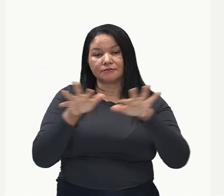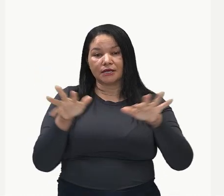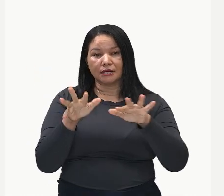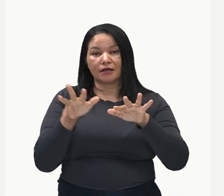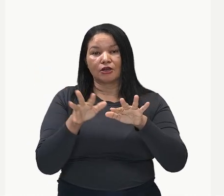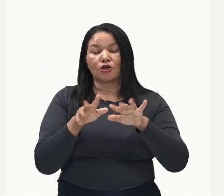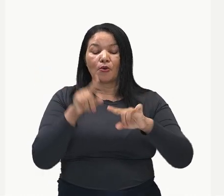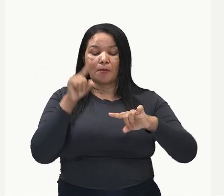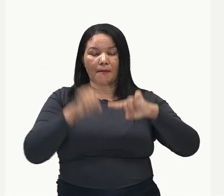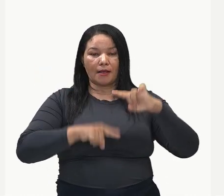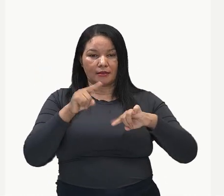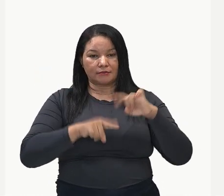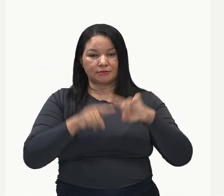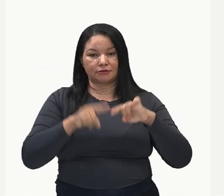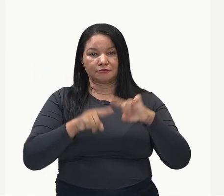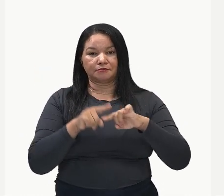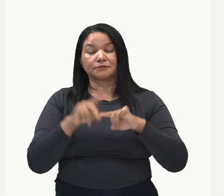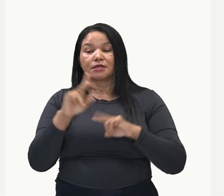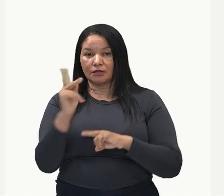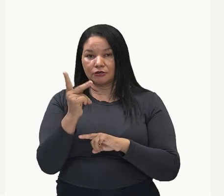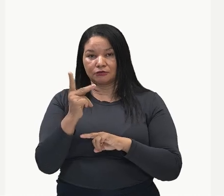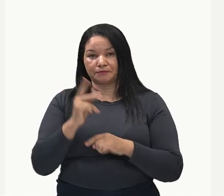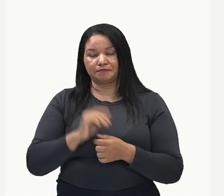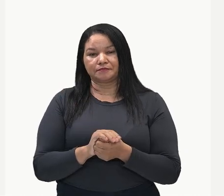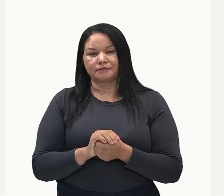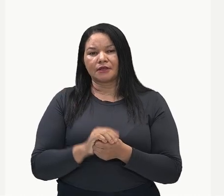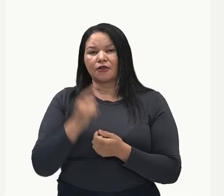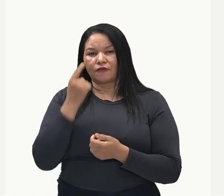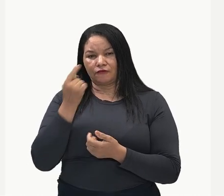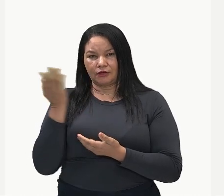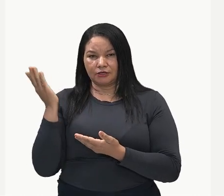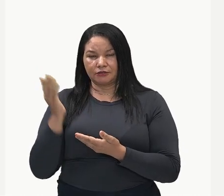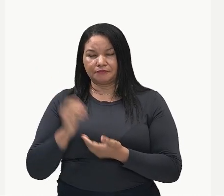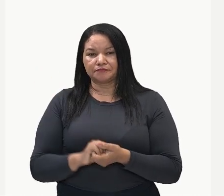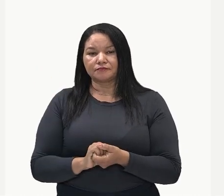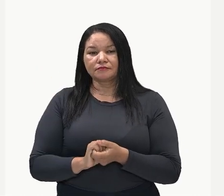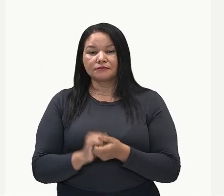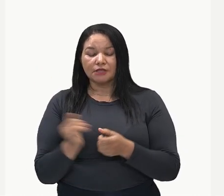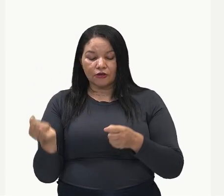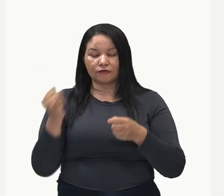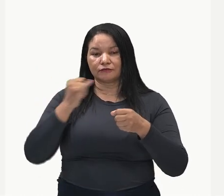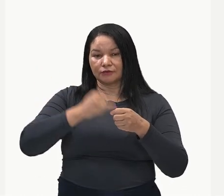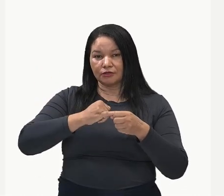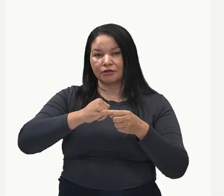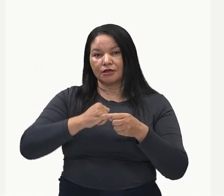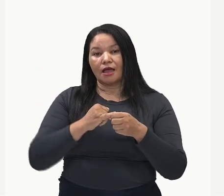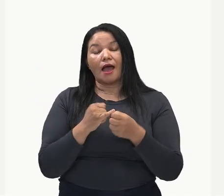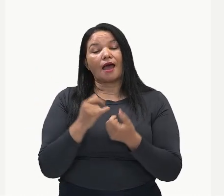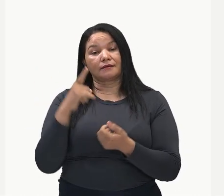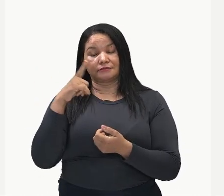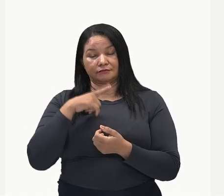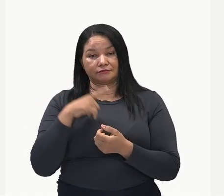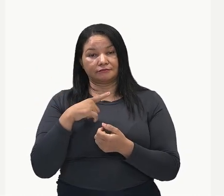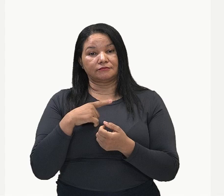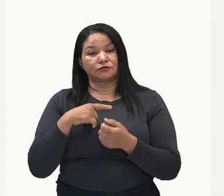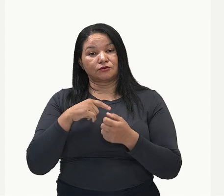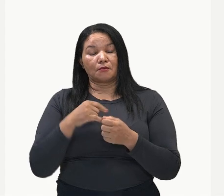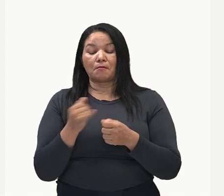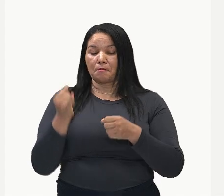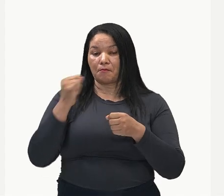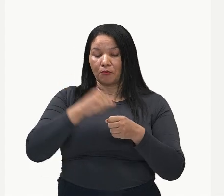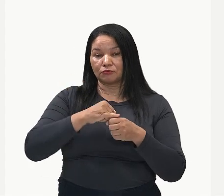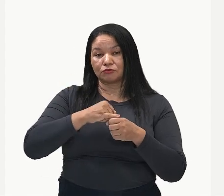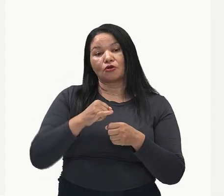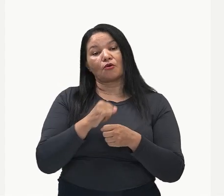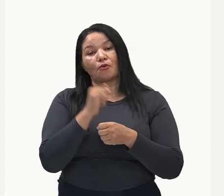elemento hidrogênio, tá bom? Só que ele vai estar na forma ionizada, ele vai estar carregado de forma positiva. É